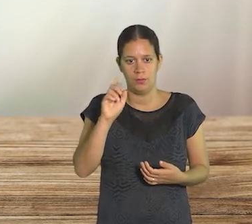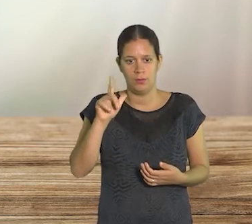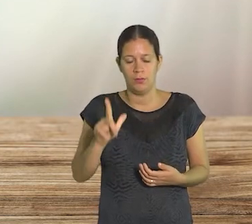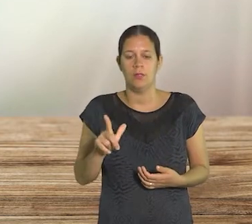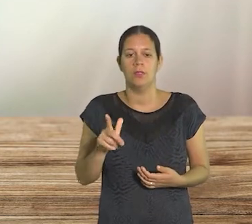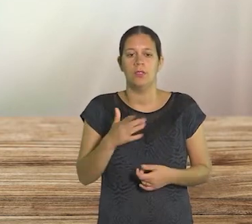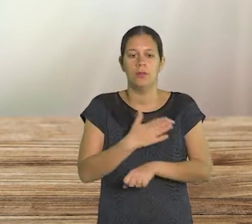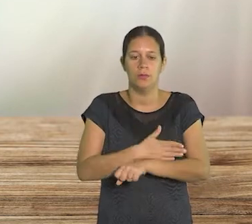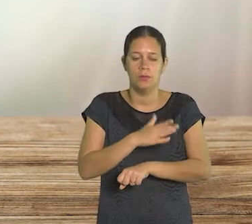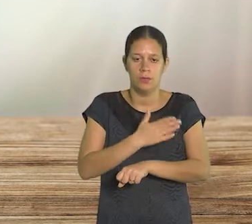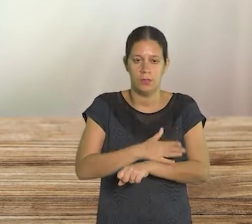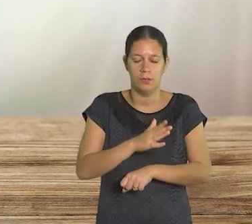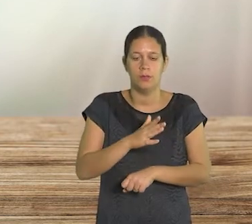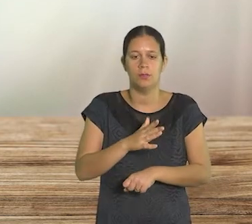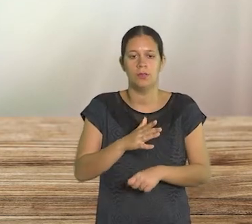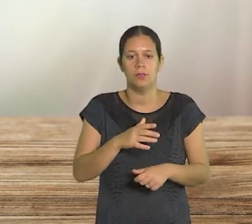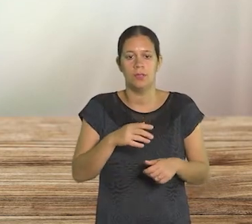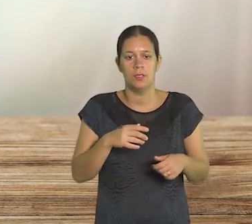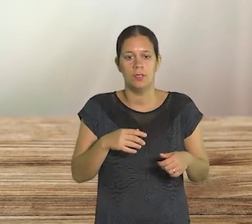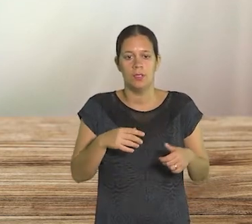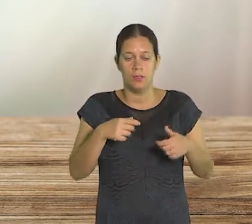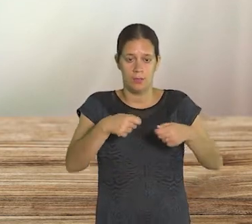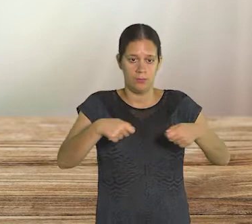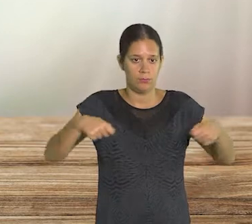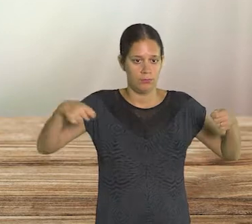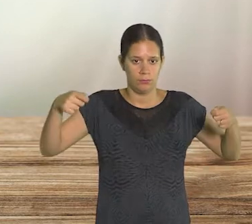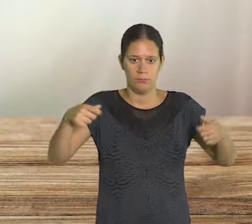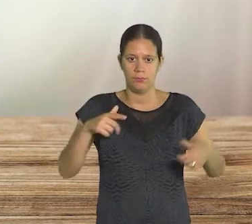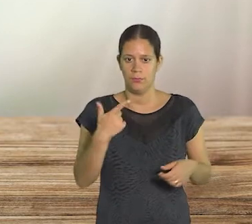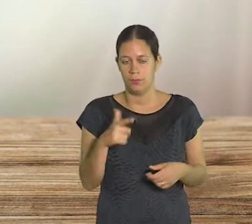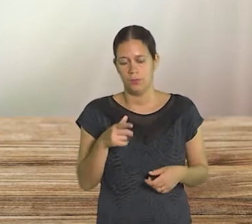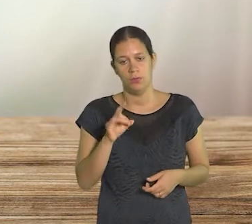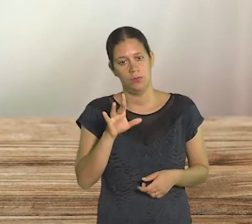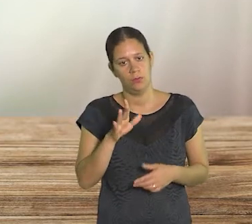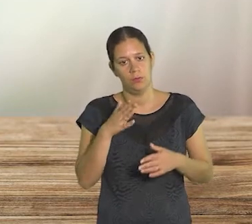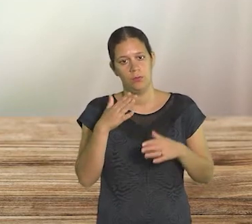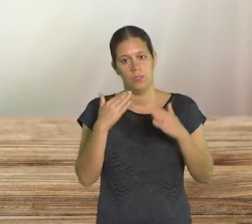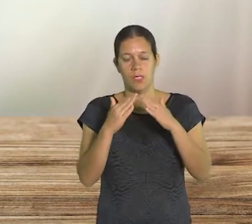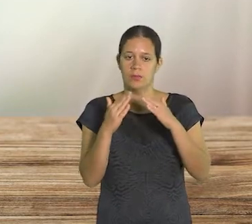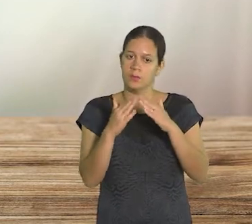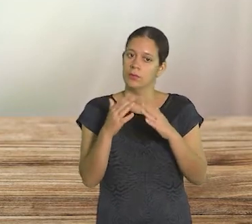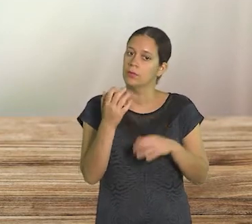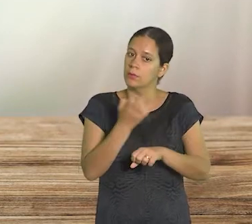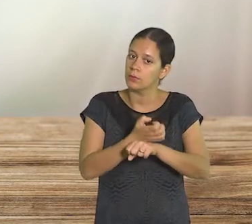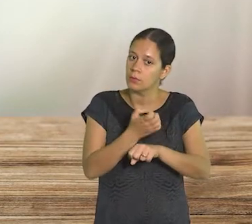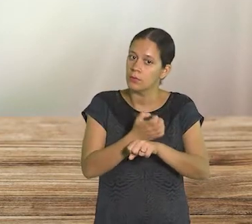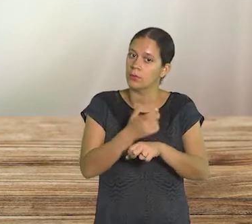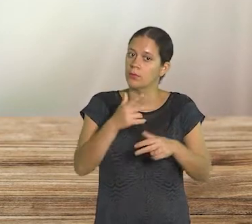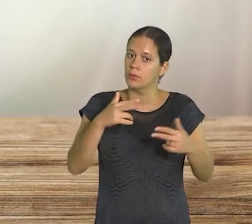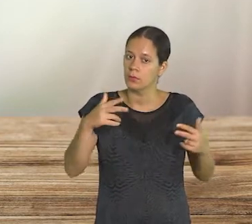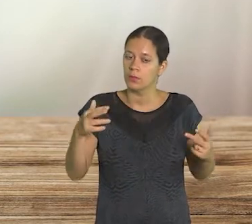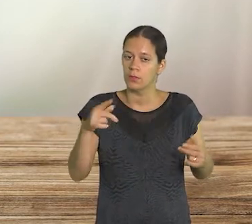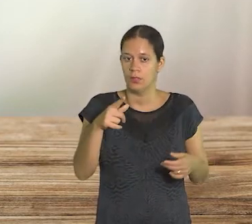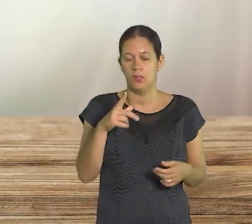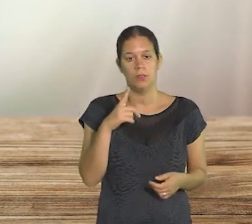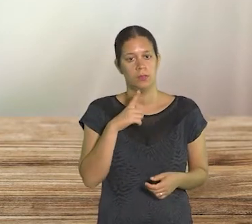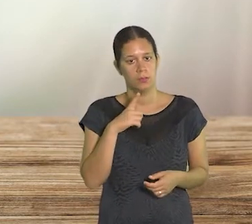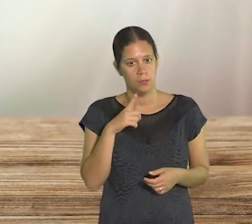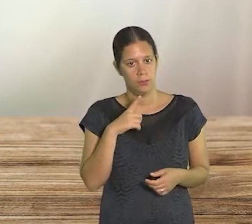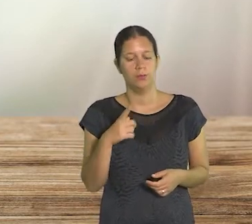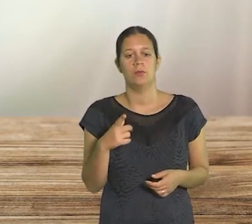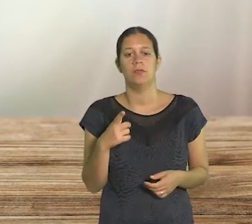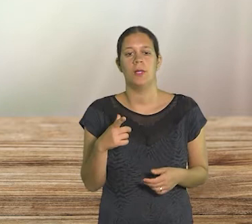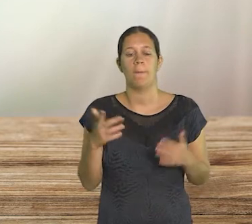fazer uma prática sem a fita, né? Uma prática em casa, com materiais que vocês possam ter aí em